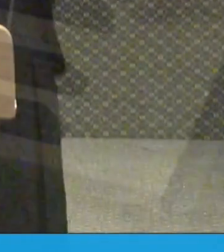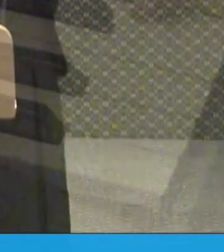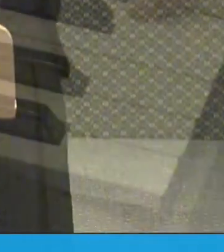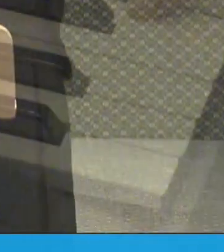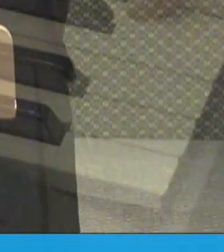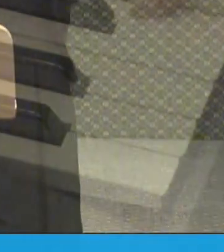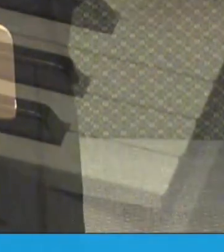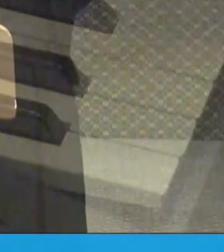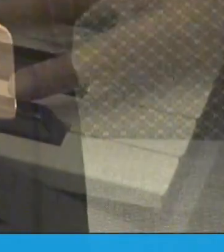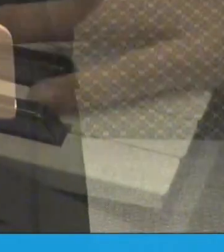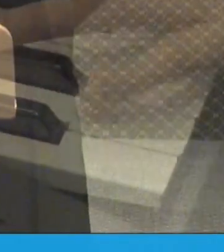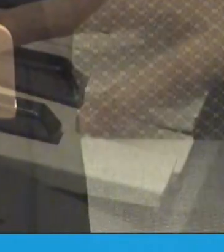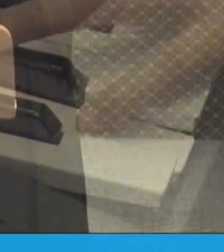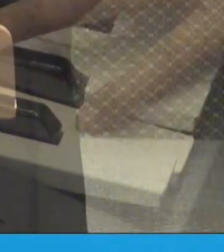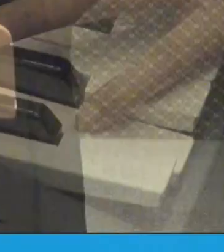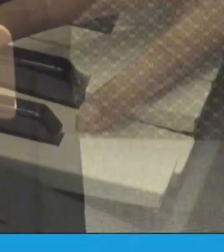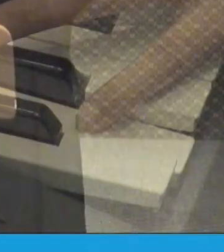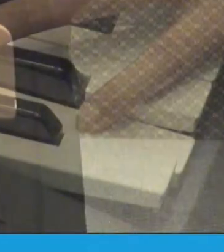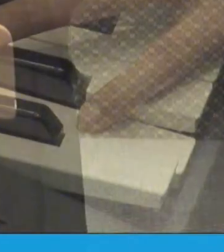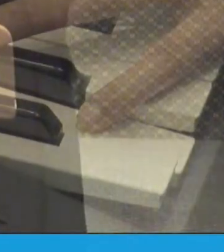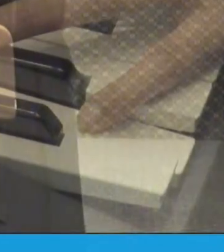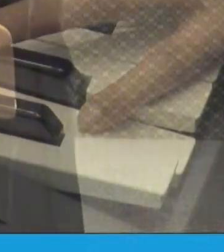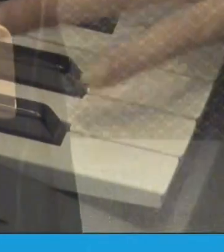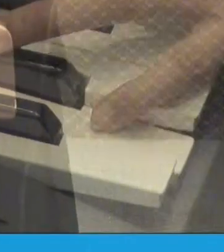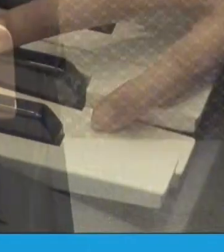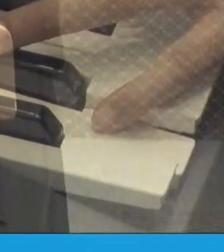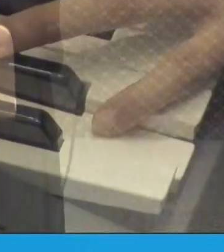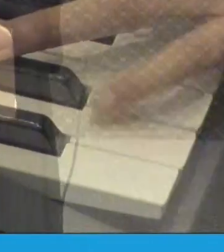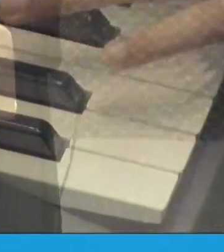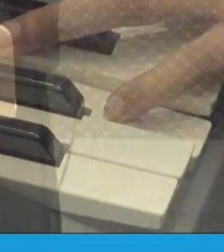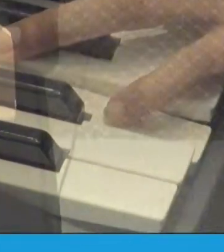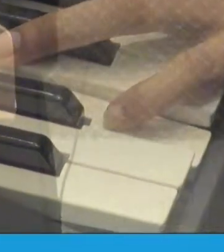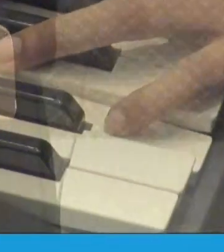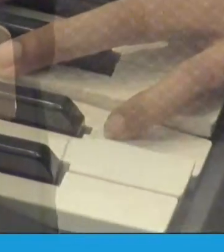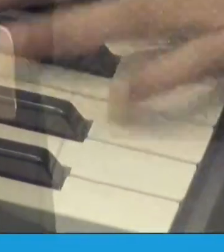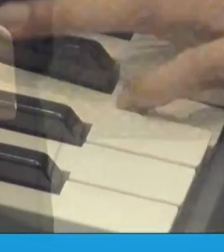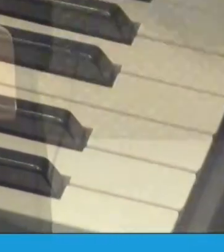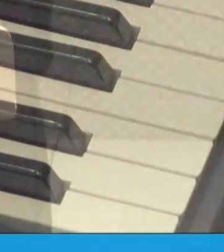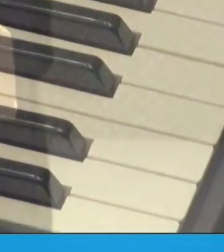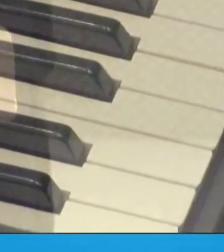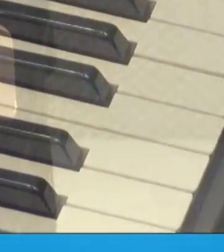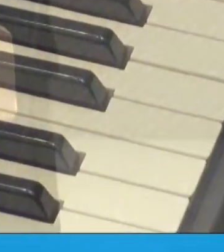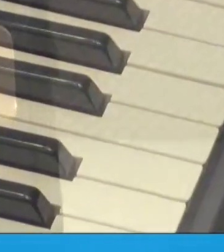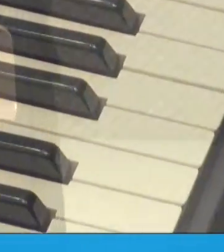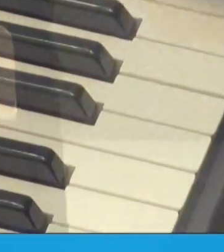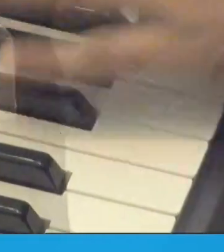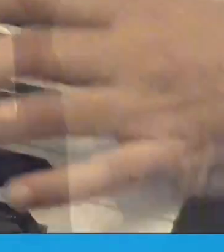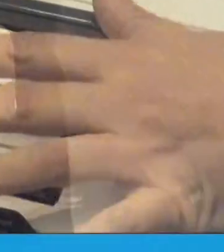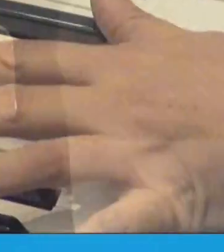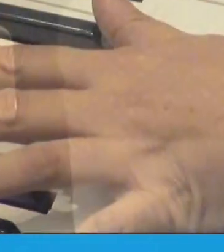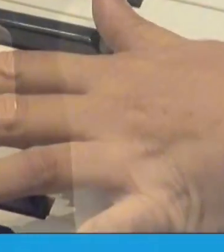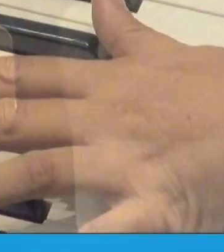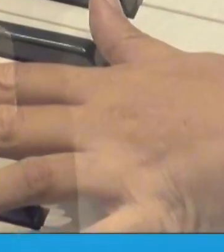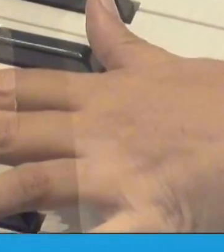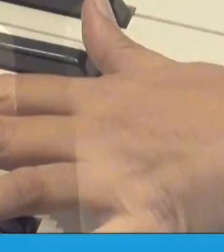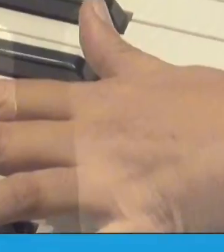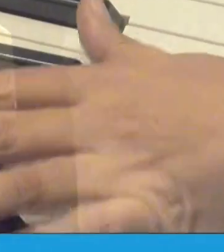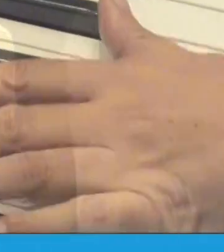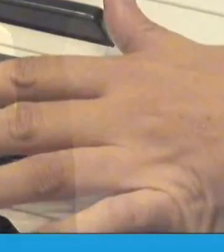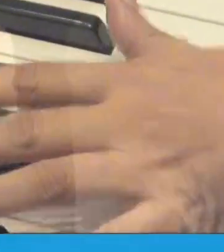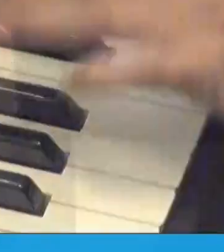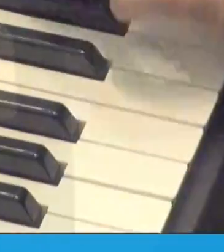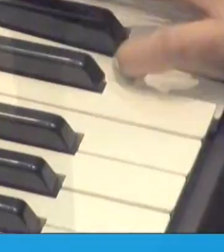eu leve o perdão. Onde houver discórdia, que eu leve